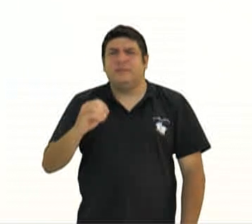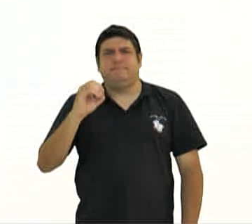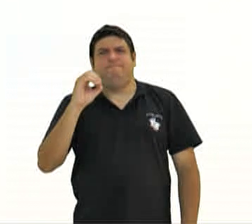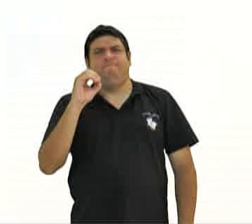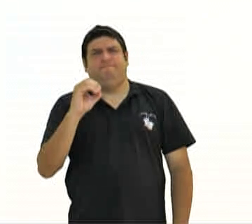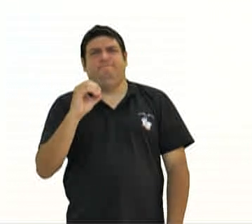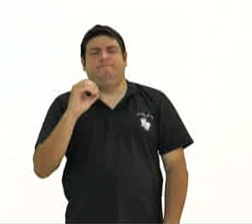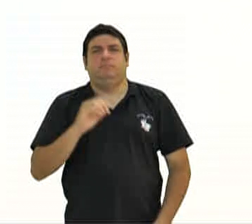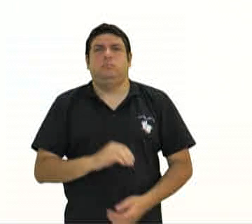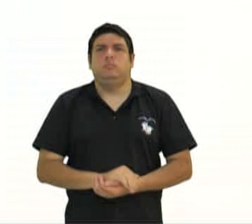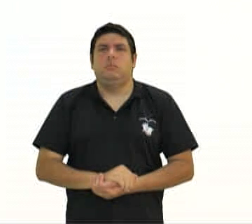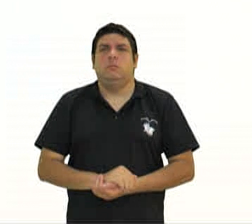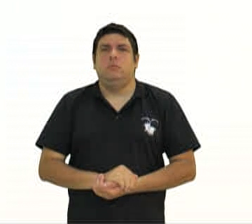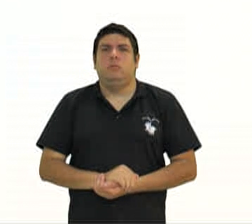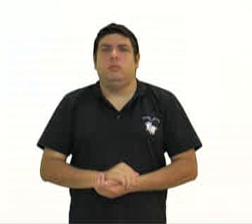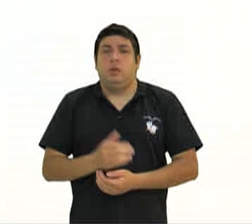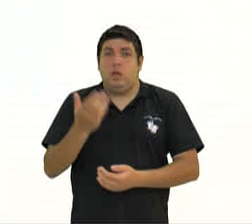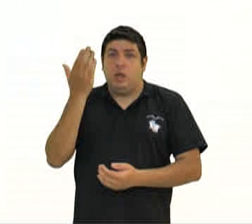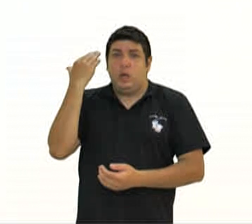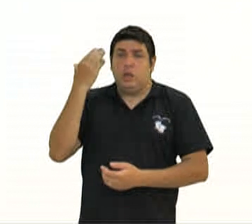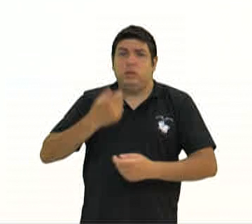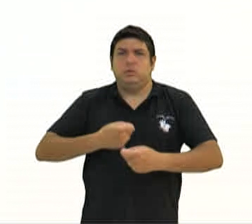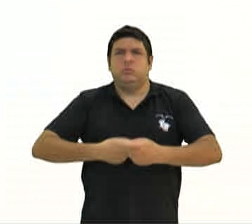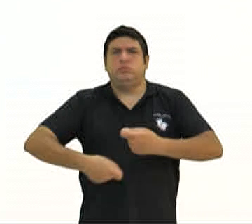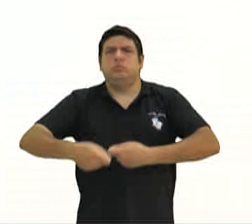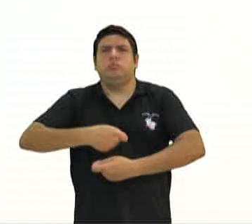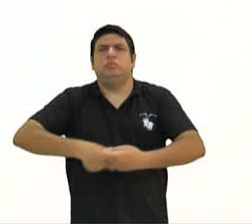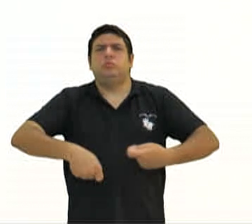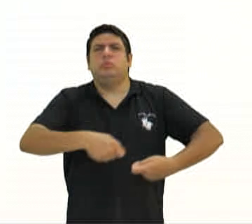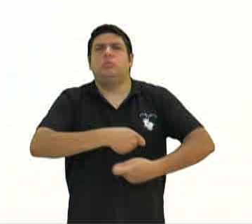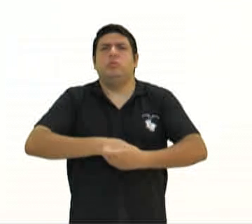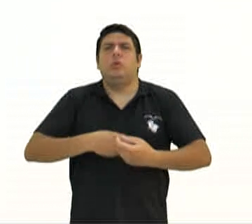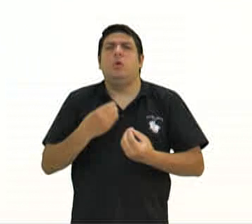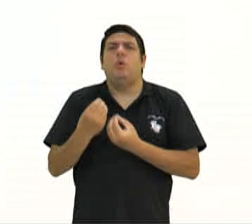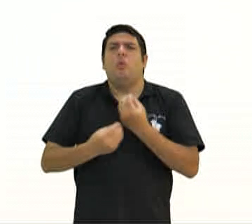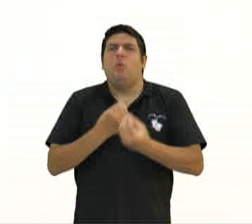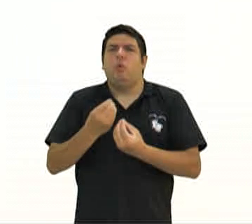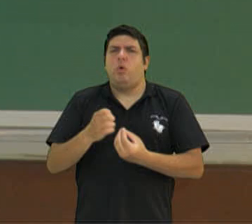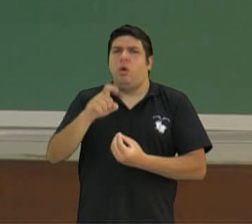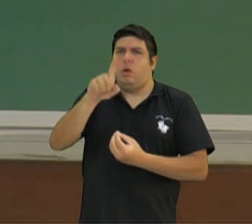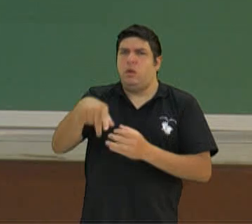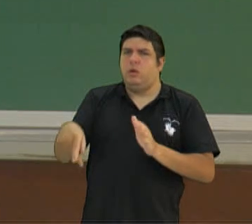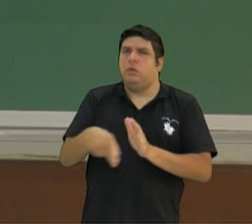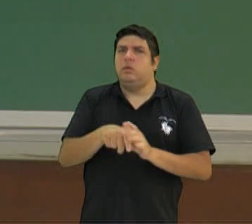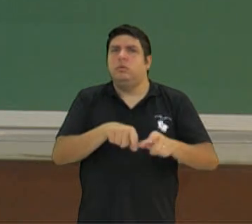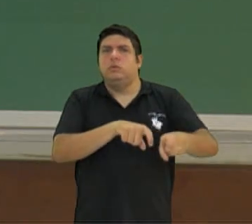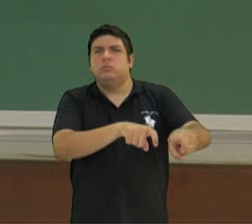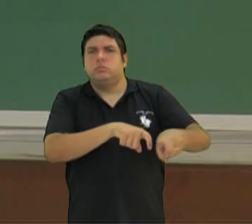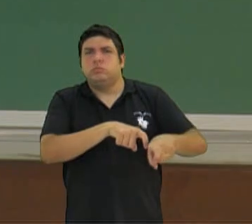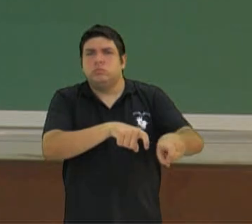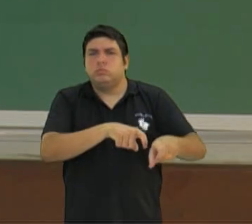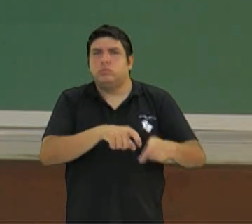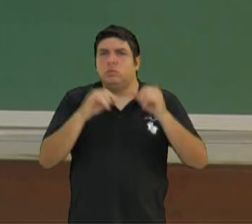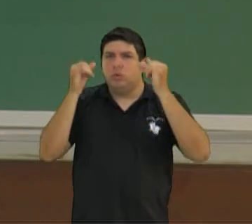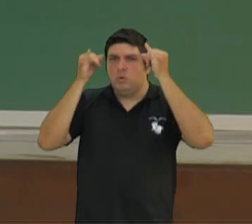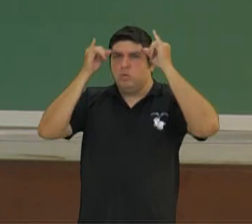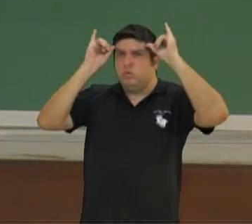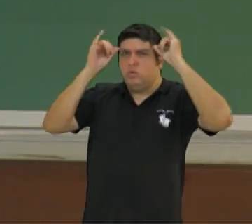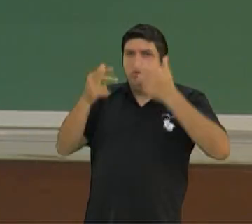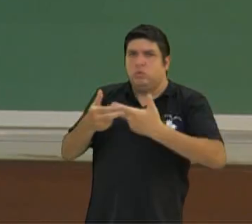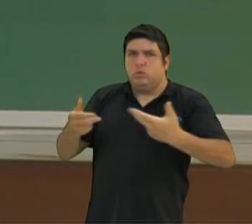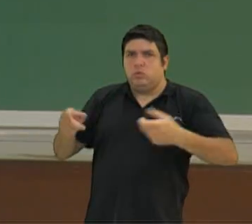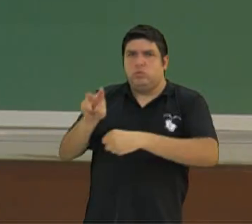movia a economia brasileira até então? Era atividade no meio rural, agricultura, pecuária e tudo mais. A